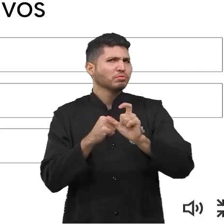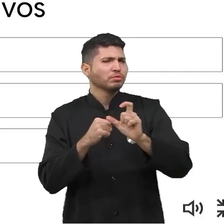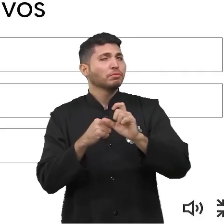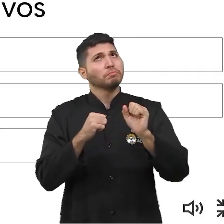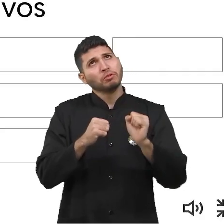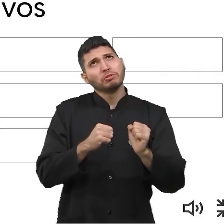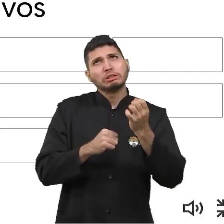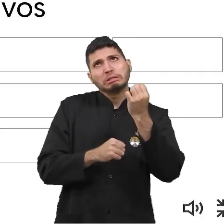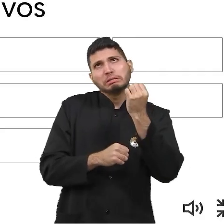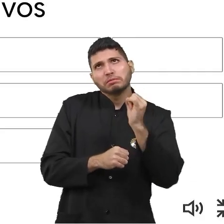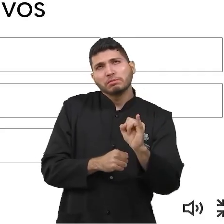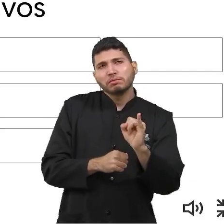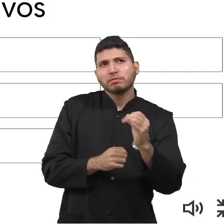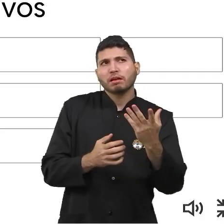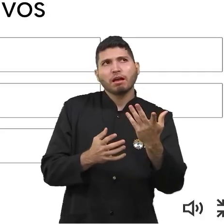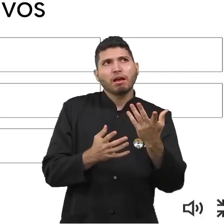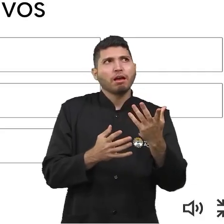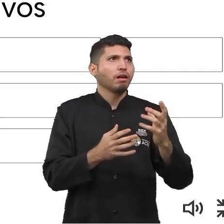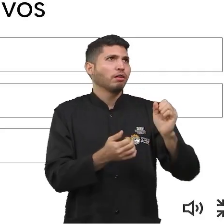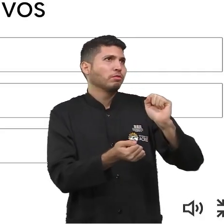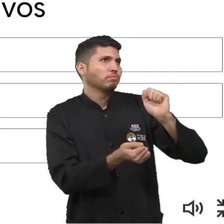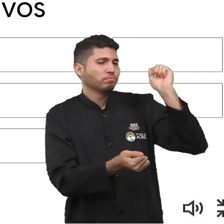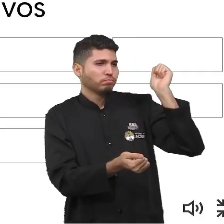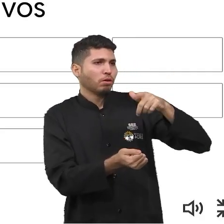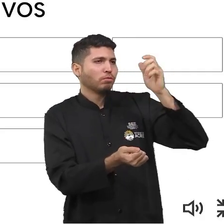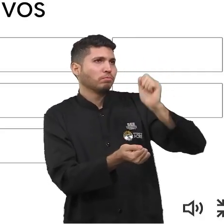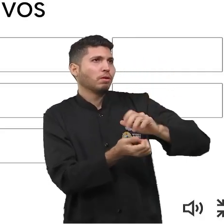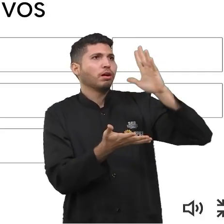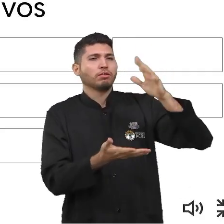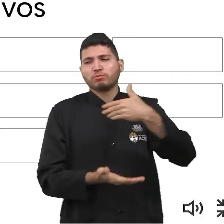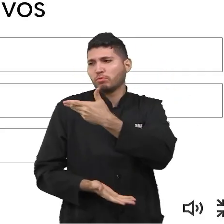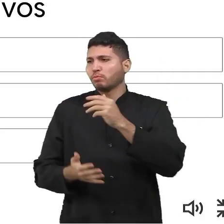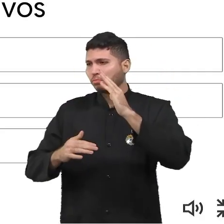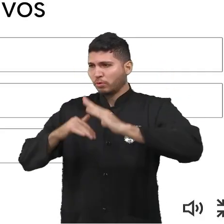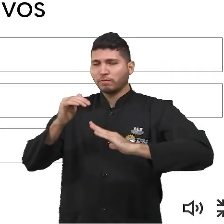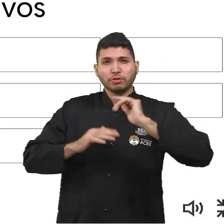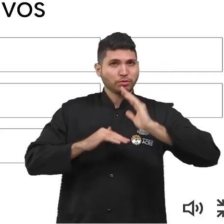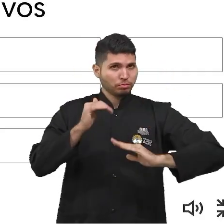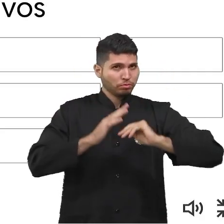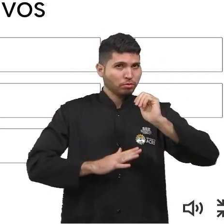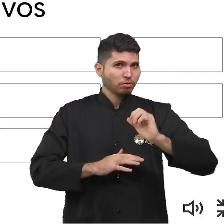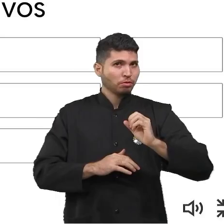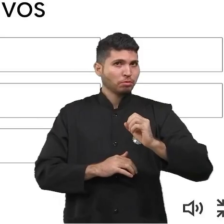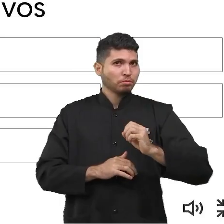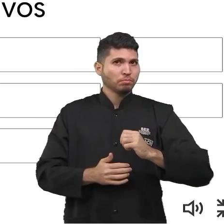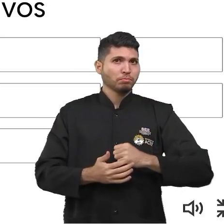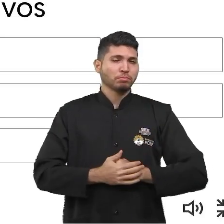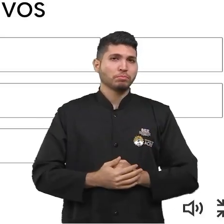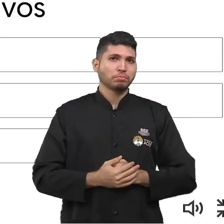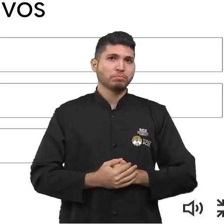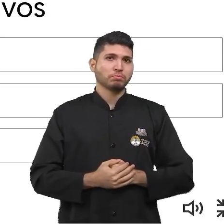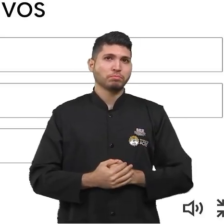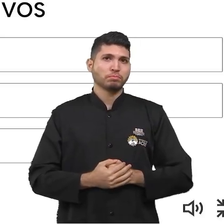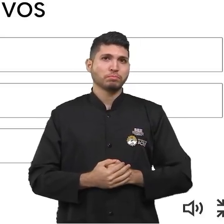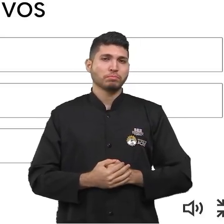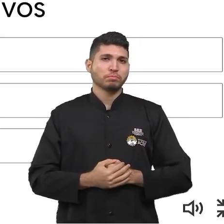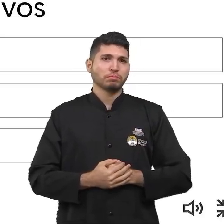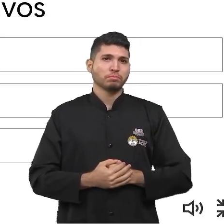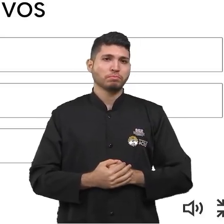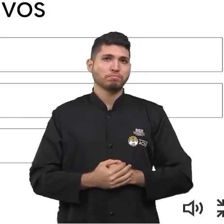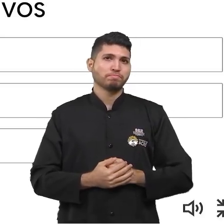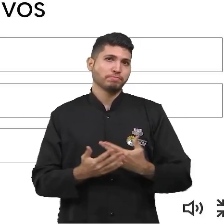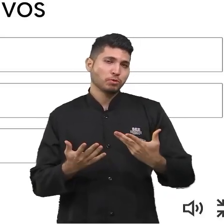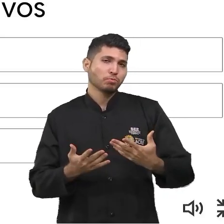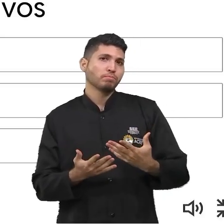disser las mágicas del mágico são muito sencillas.